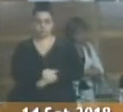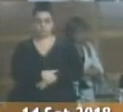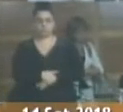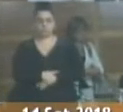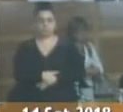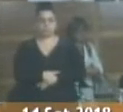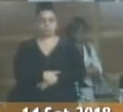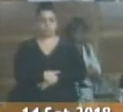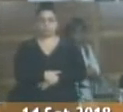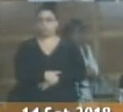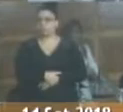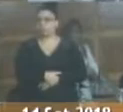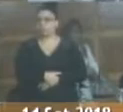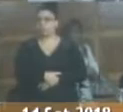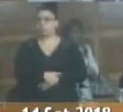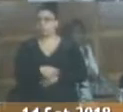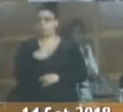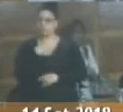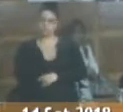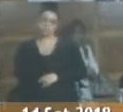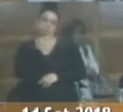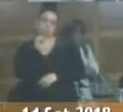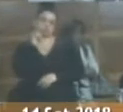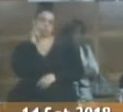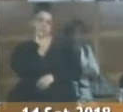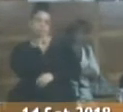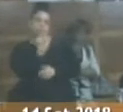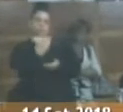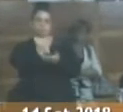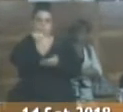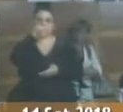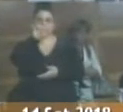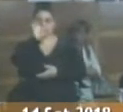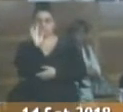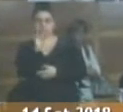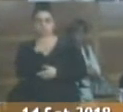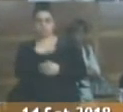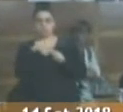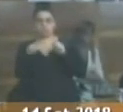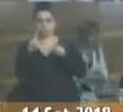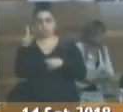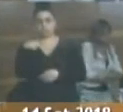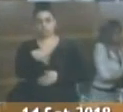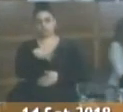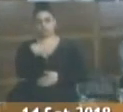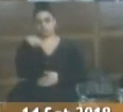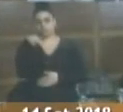que a gente consegue com a NET, porque eu também trabalho na NET, lá em Paraty.